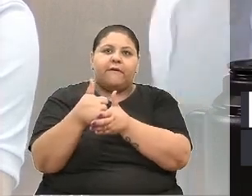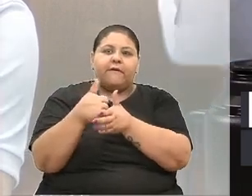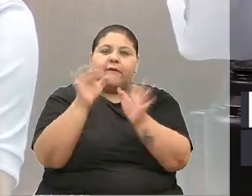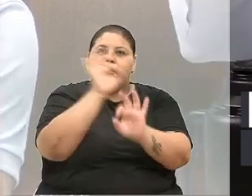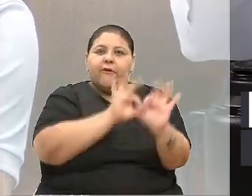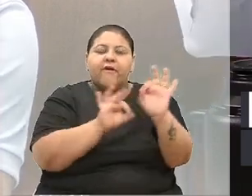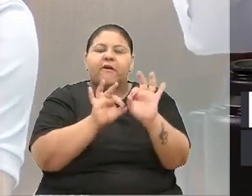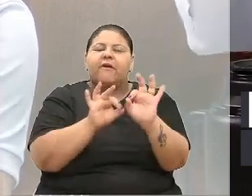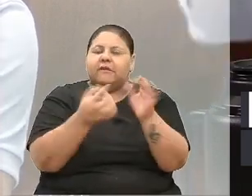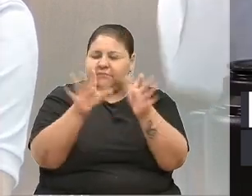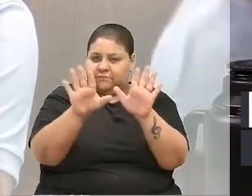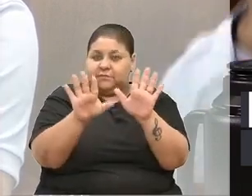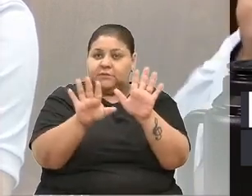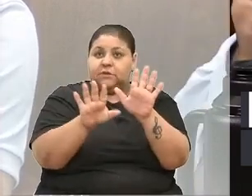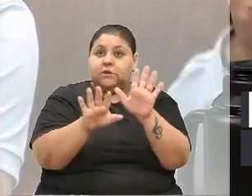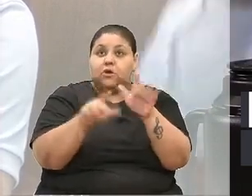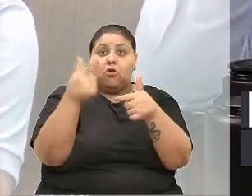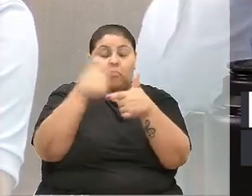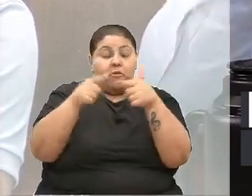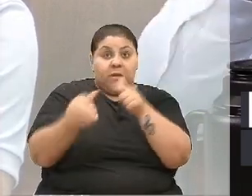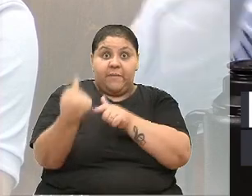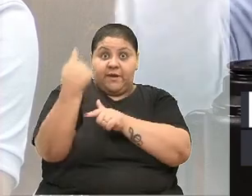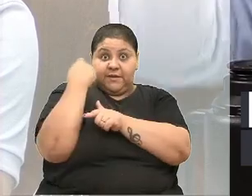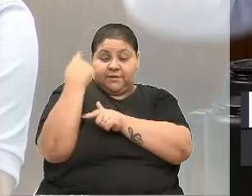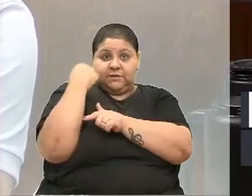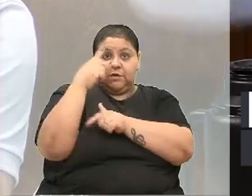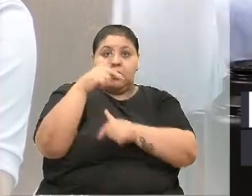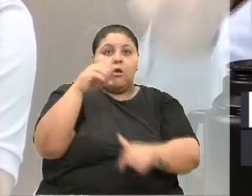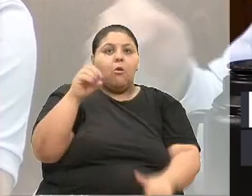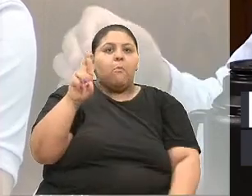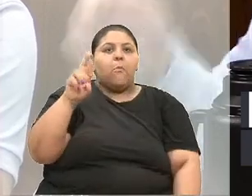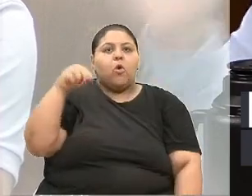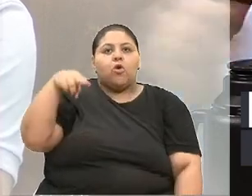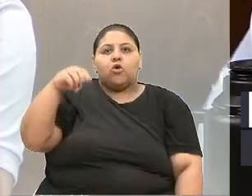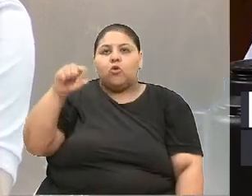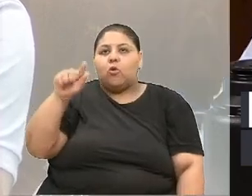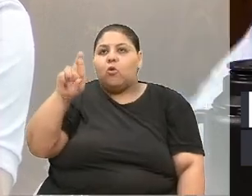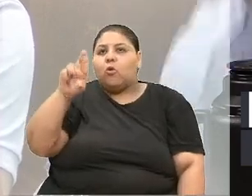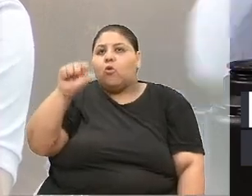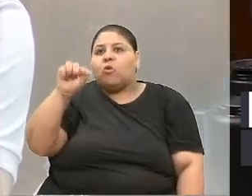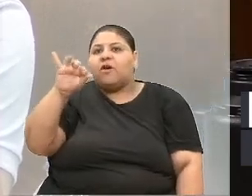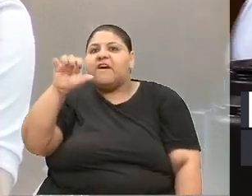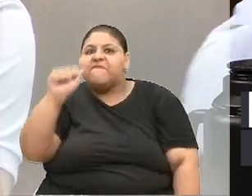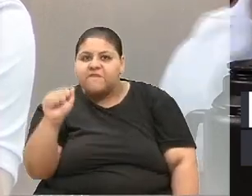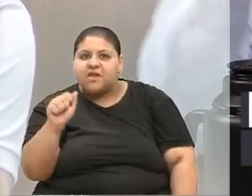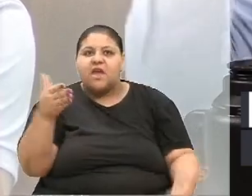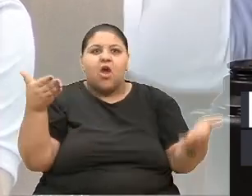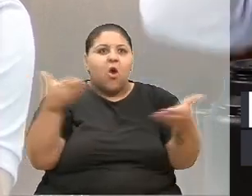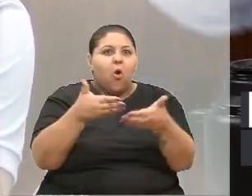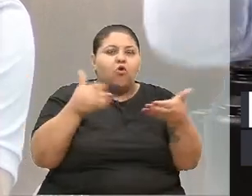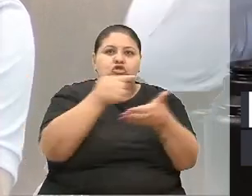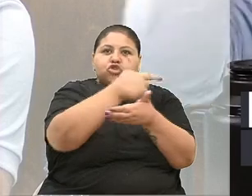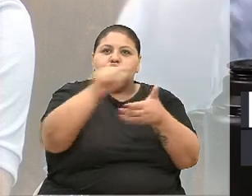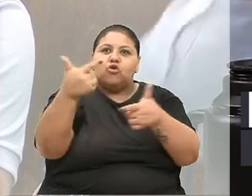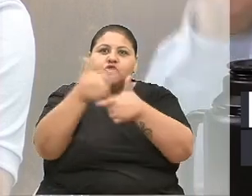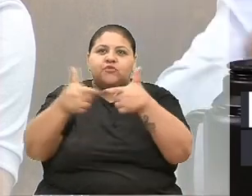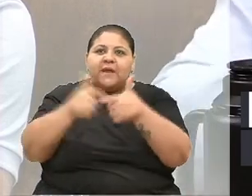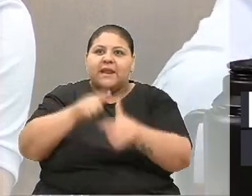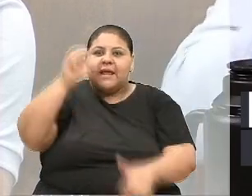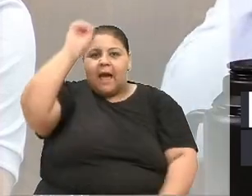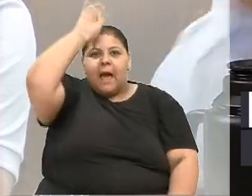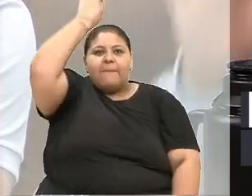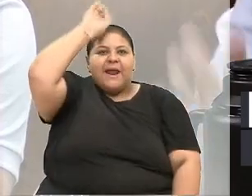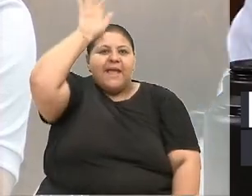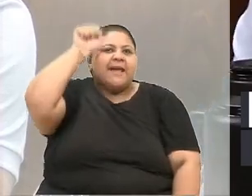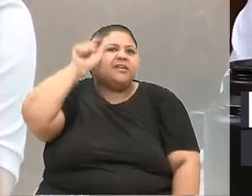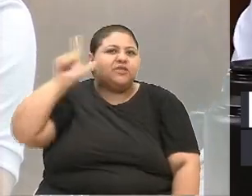uma vez o grande problema era a pornografia, e segue sendo, mas hoje é a Deep Web, a baleia azul, e todas essas